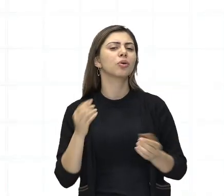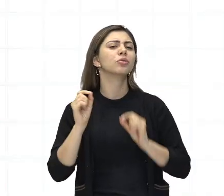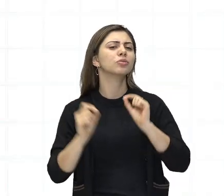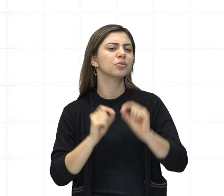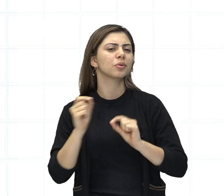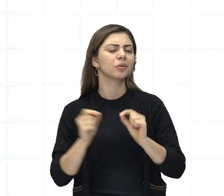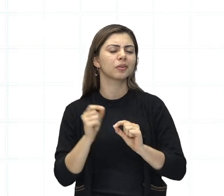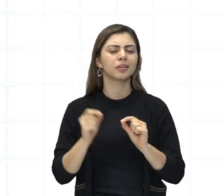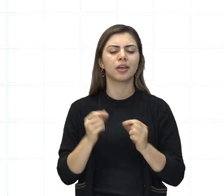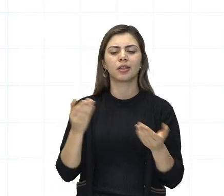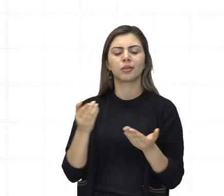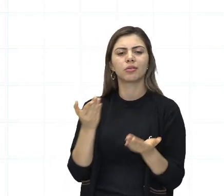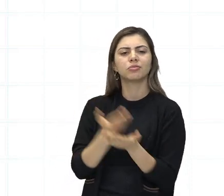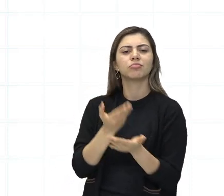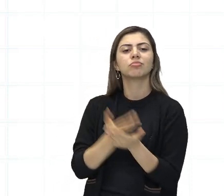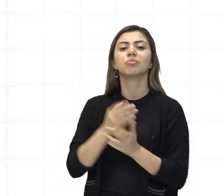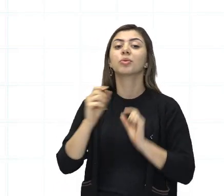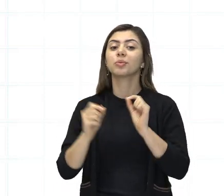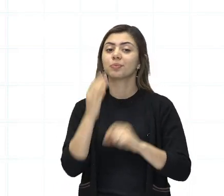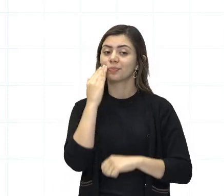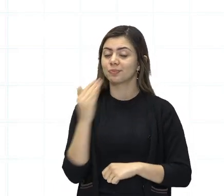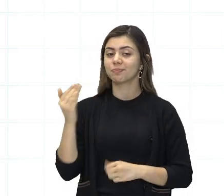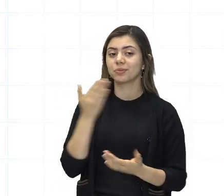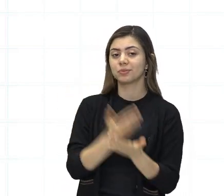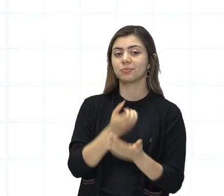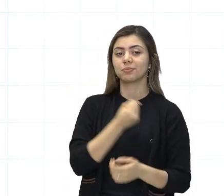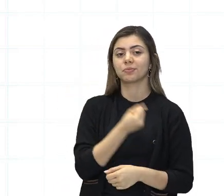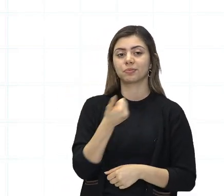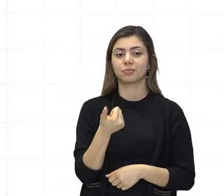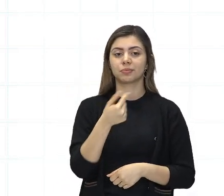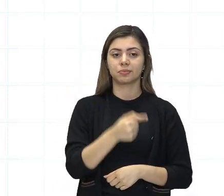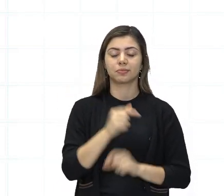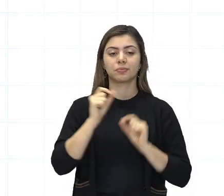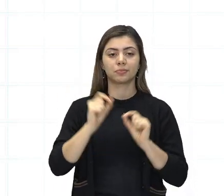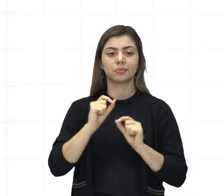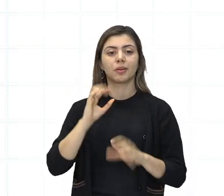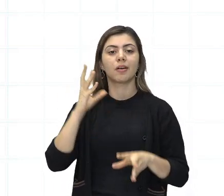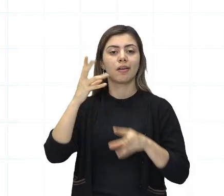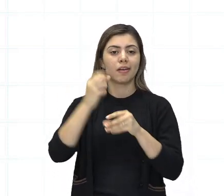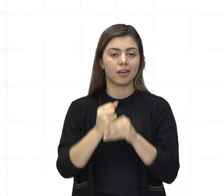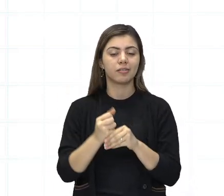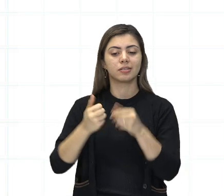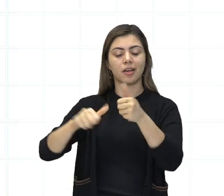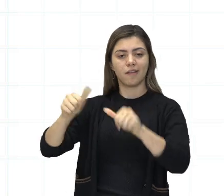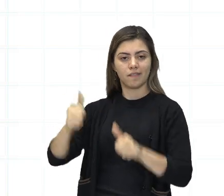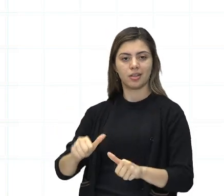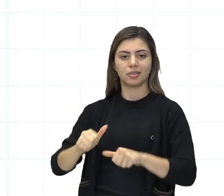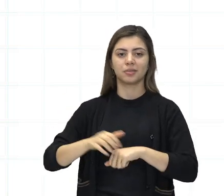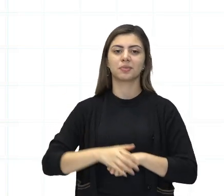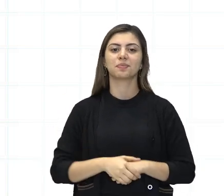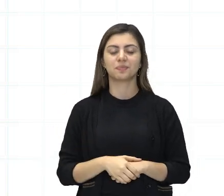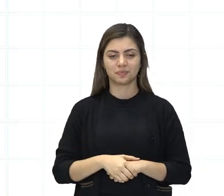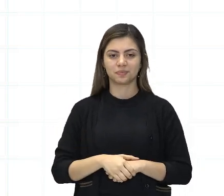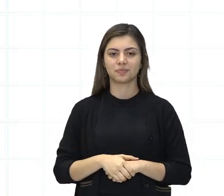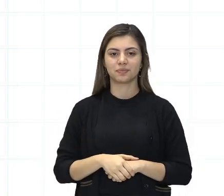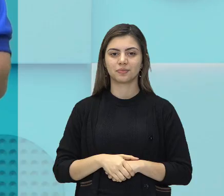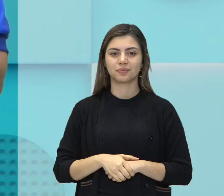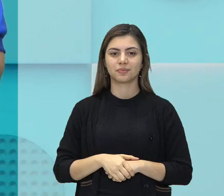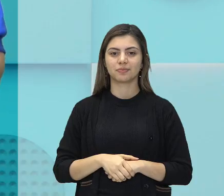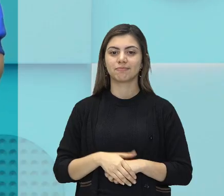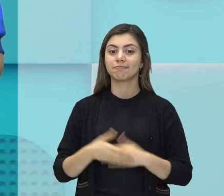conhecer o que iremos estudar hoje. Aula 17, revisão e